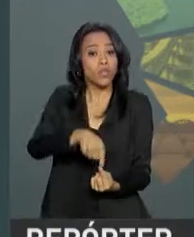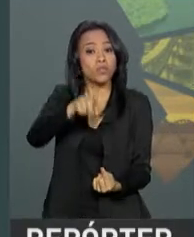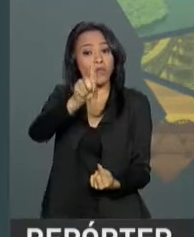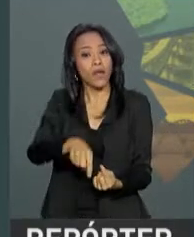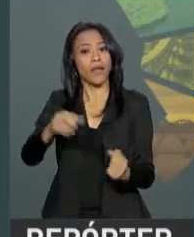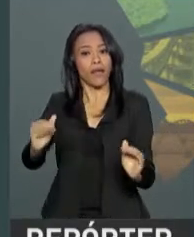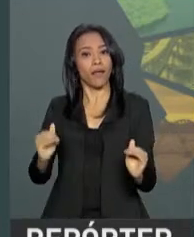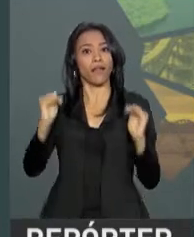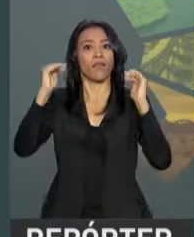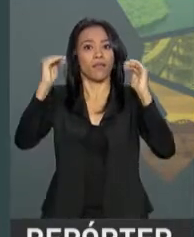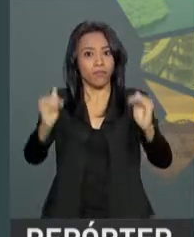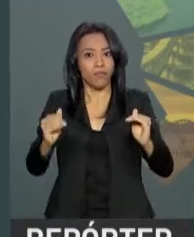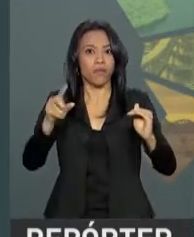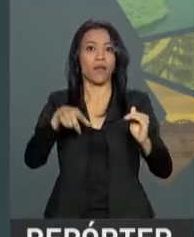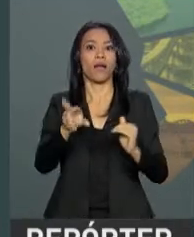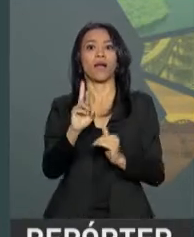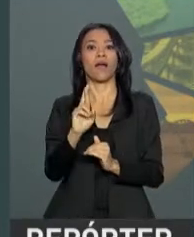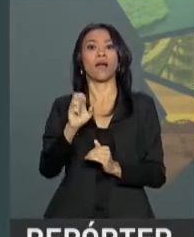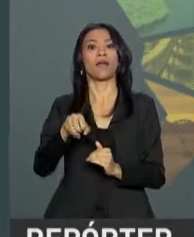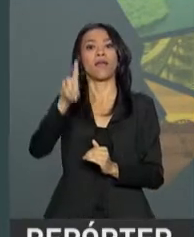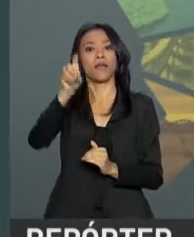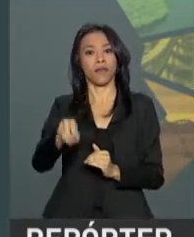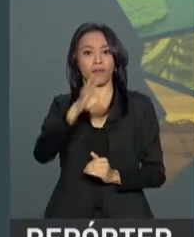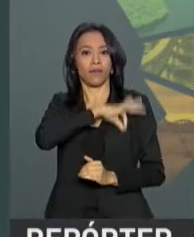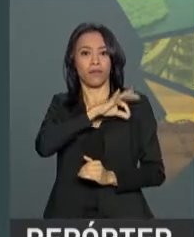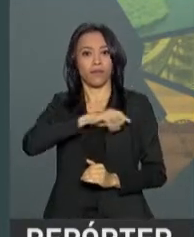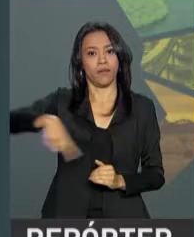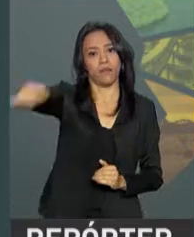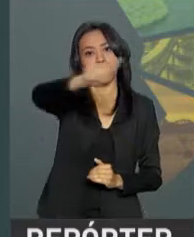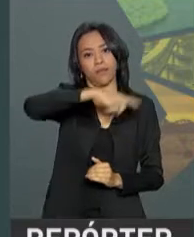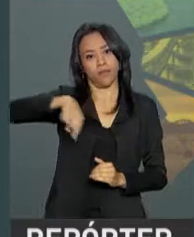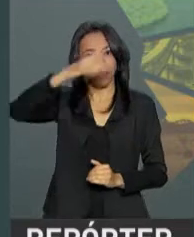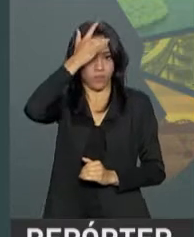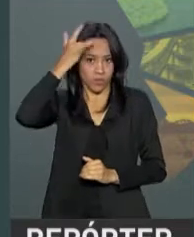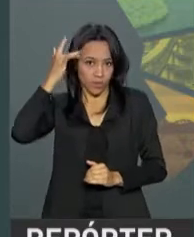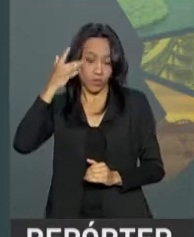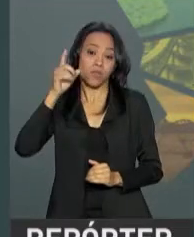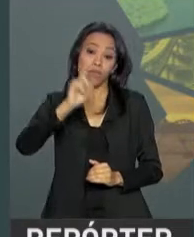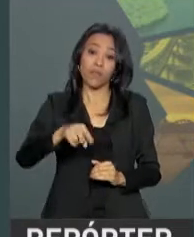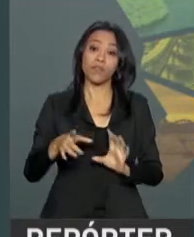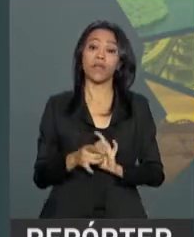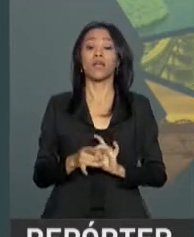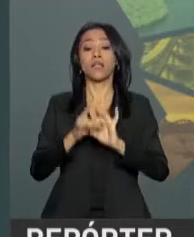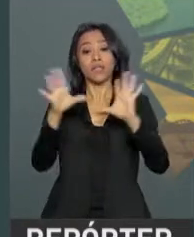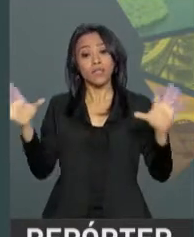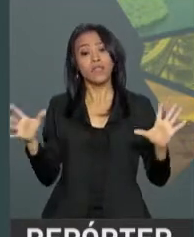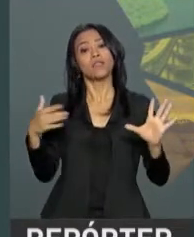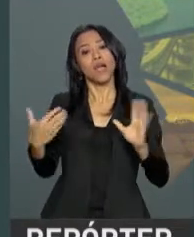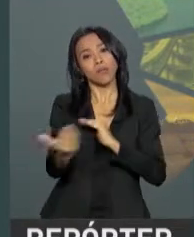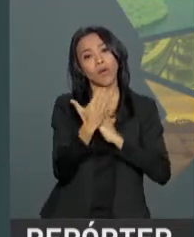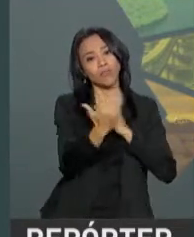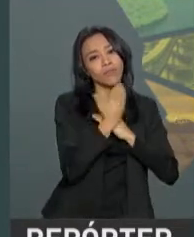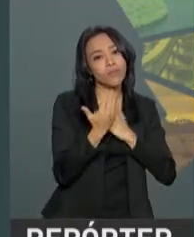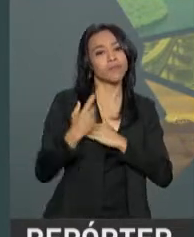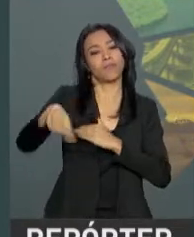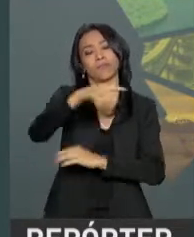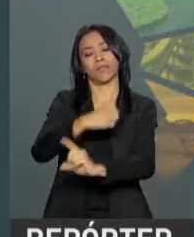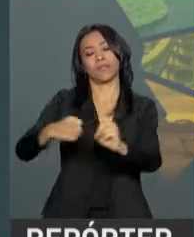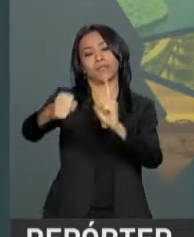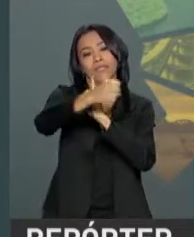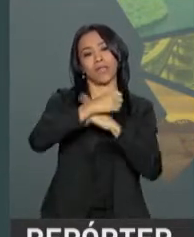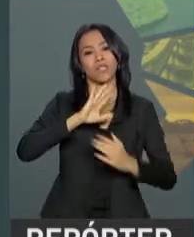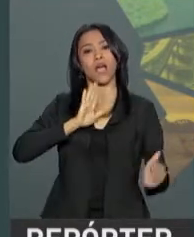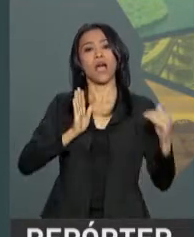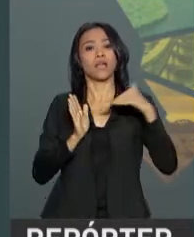per capta ea melhora de vida da população a estratégia nacional ficará disponível para receber contribuições da sociedade